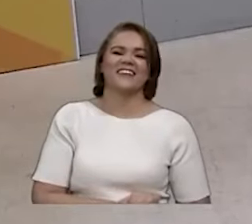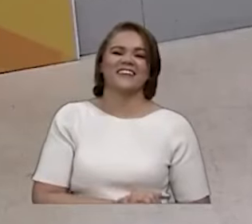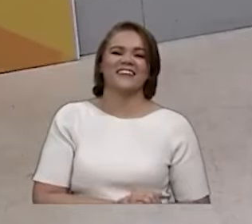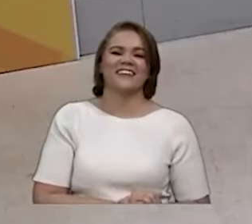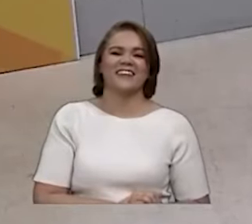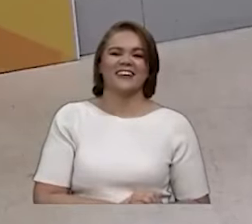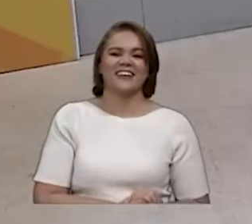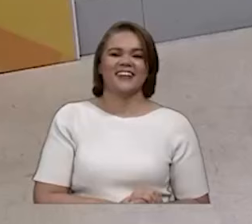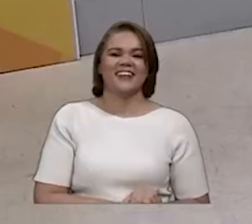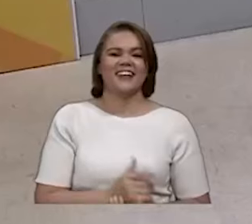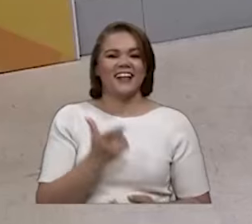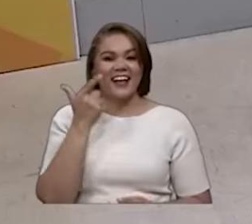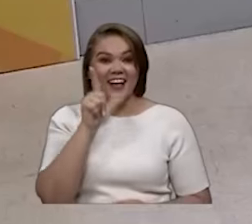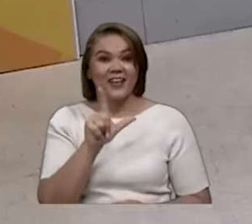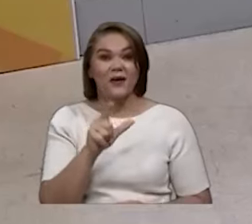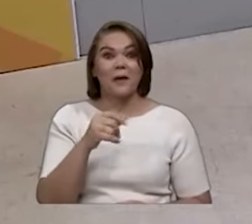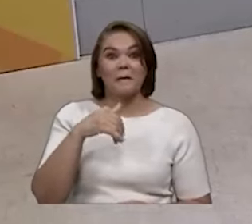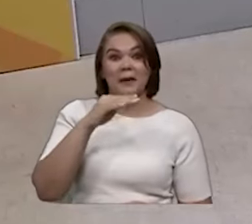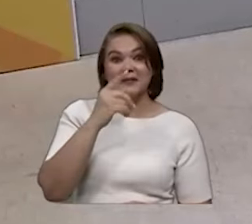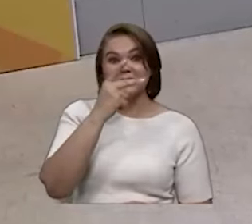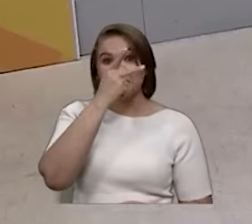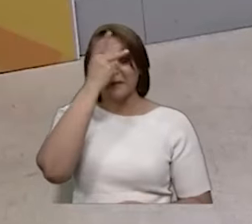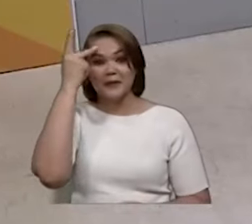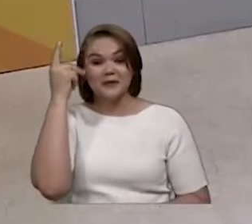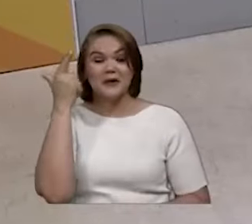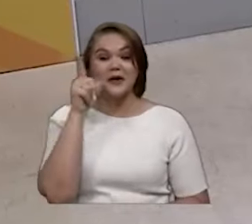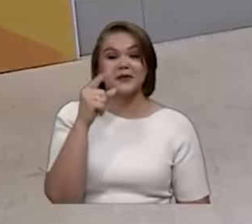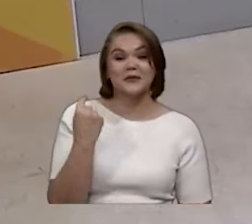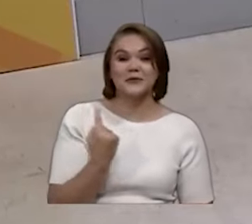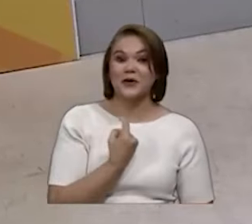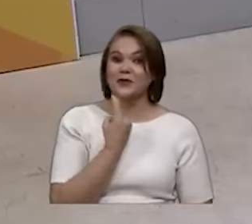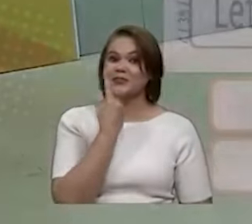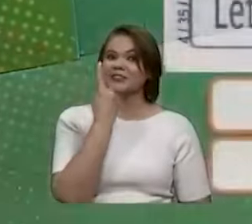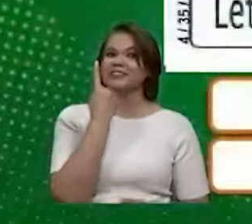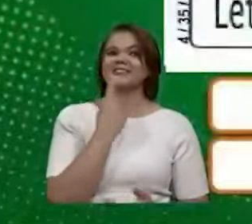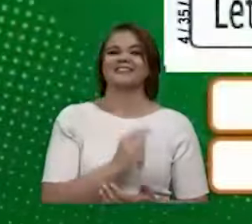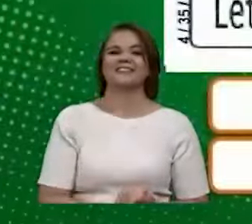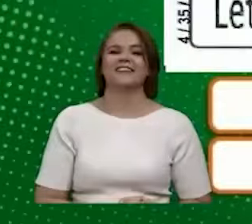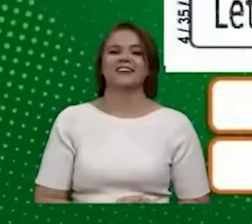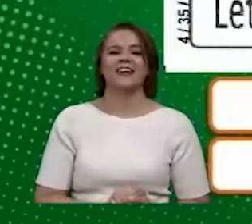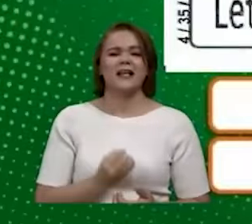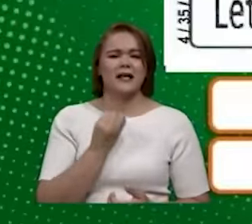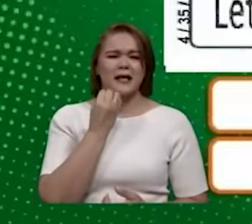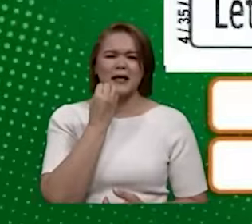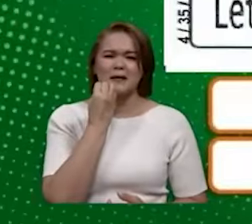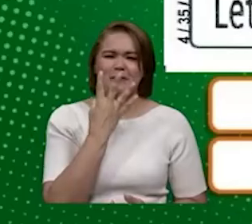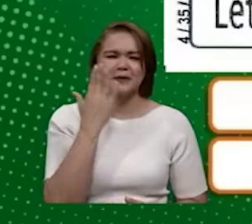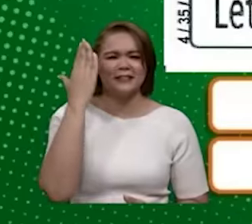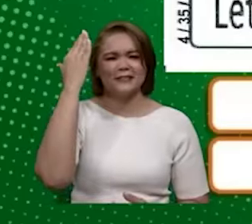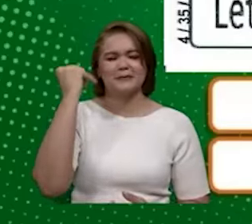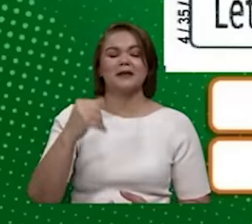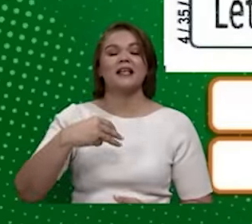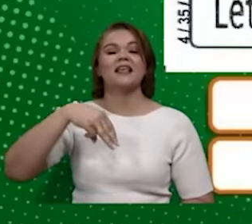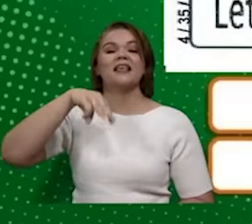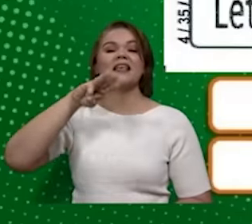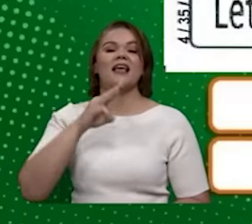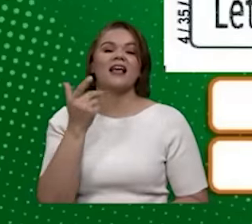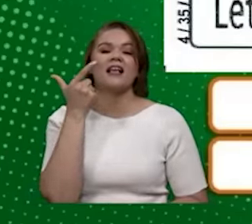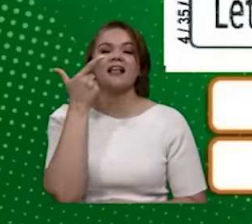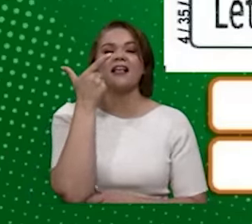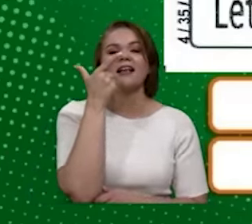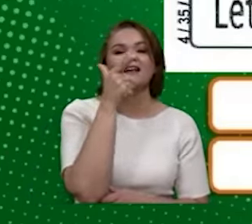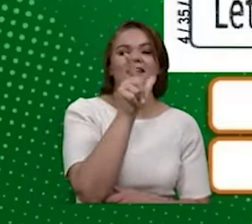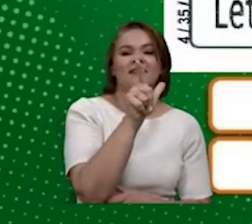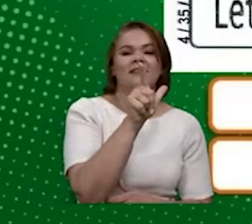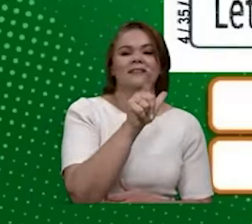isso! Olha aí, mais um sozinho, né? Ei, coisa boa! Saberemos agora quem tá levando!